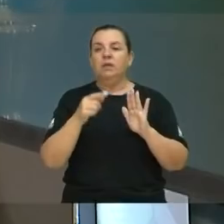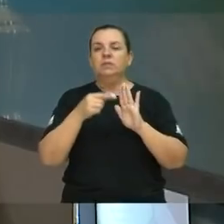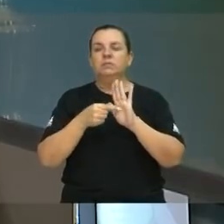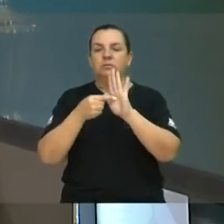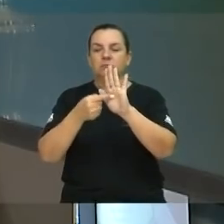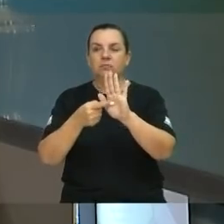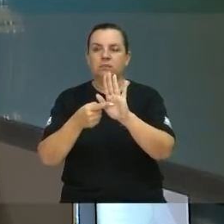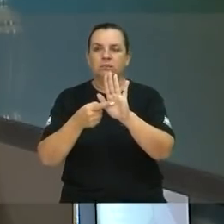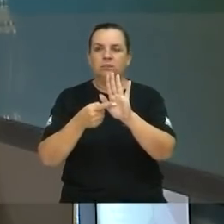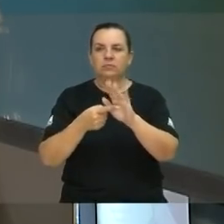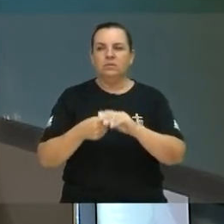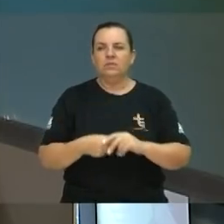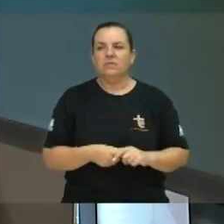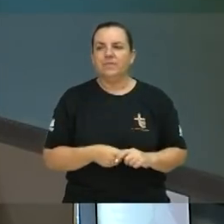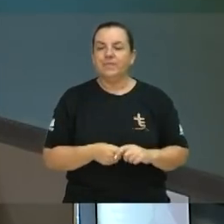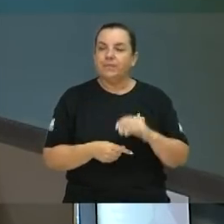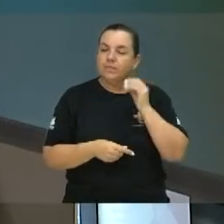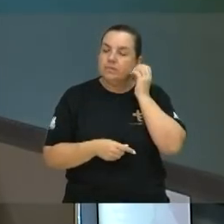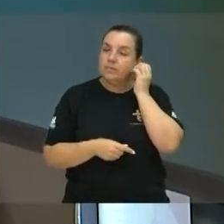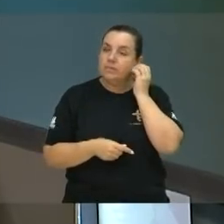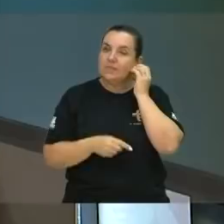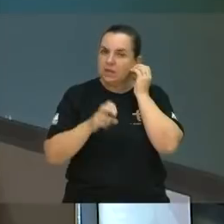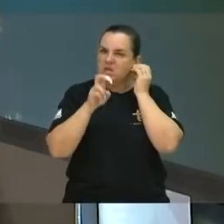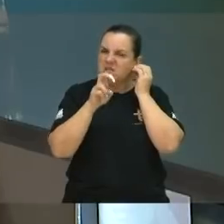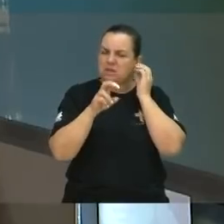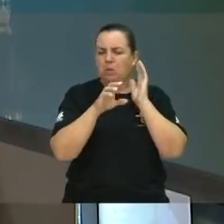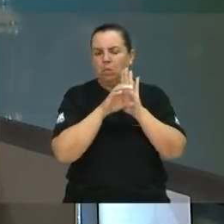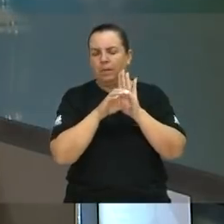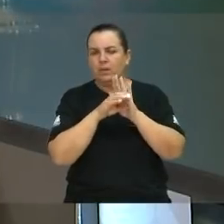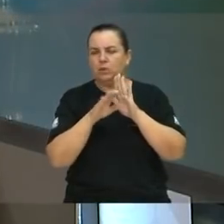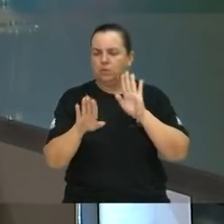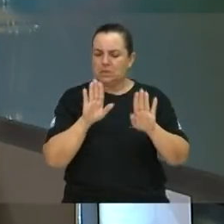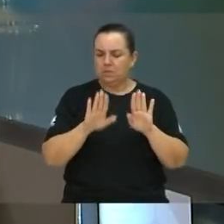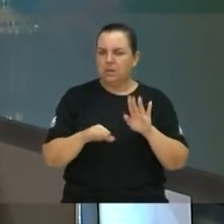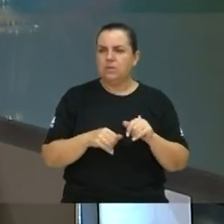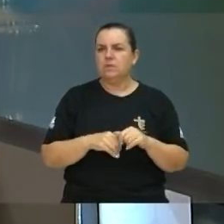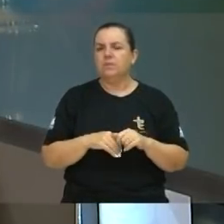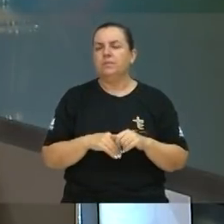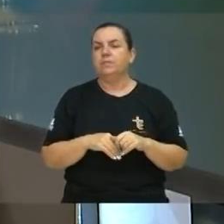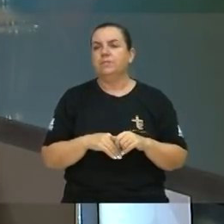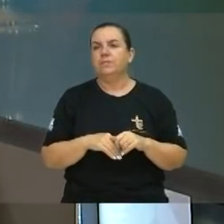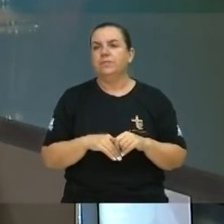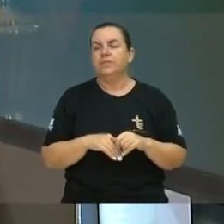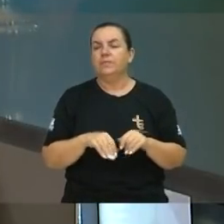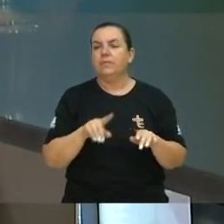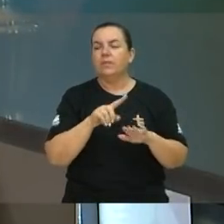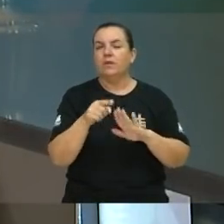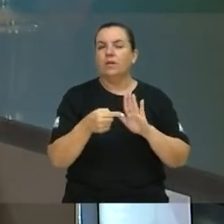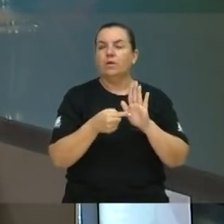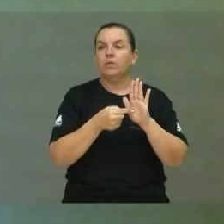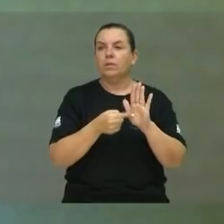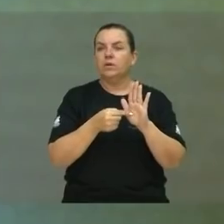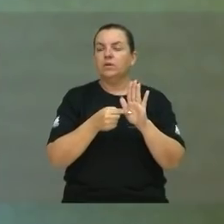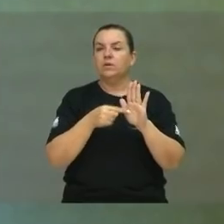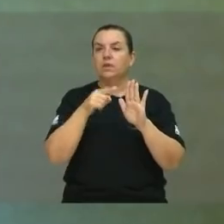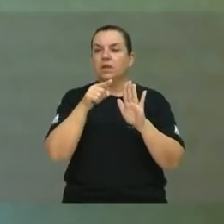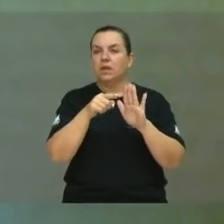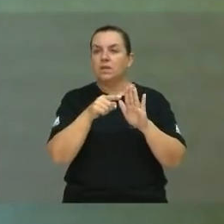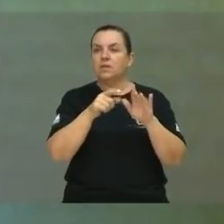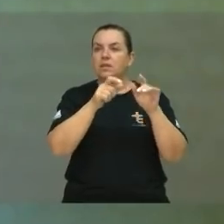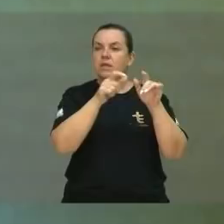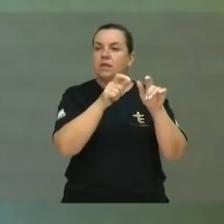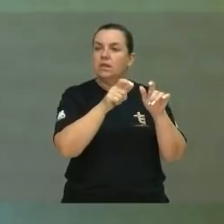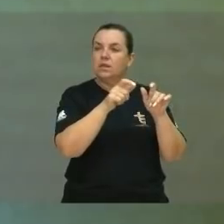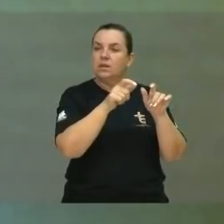são portanto cinco capítulos é retrata esta situação